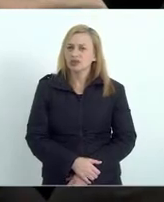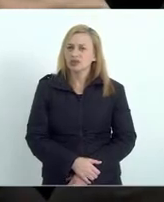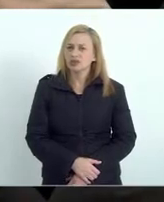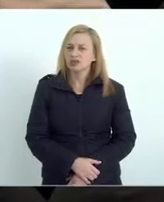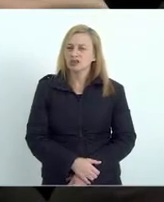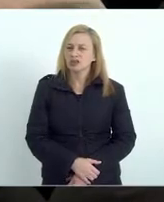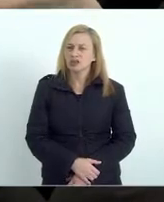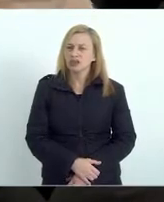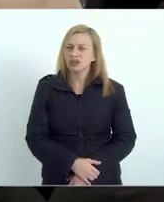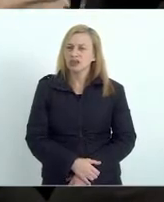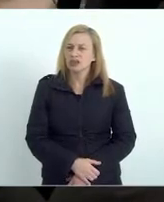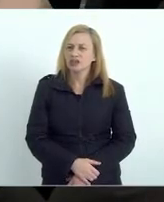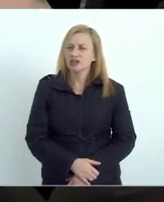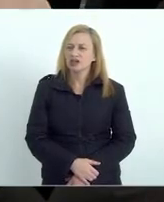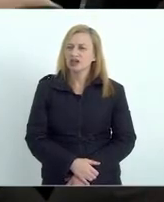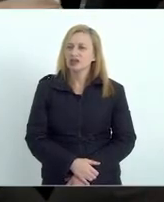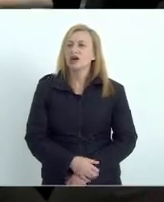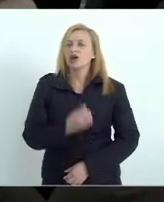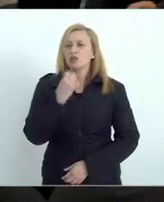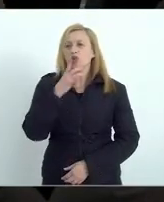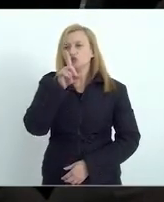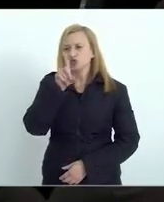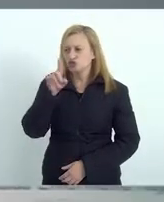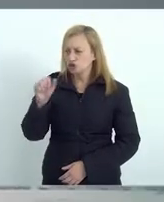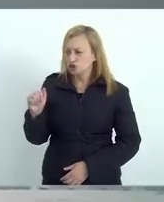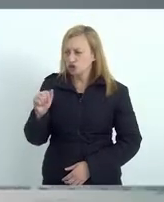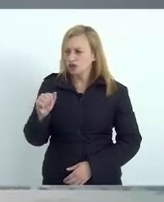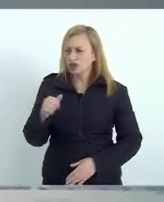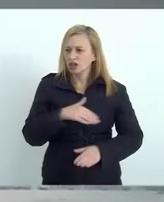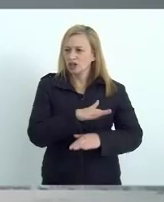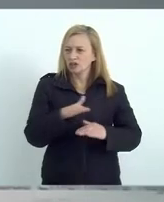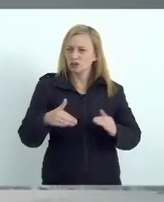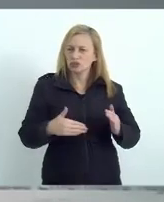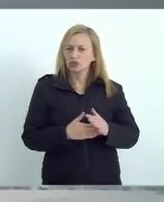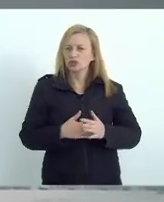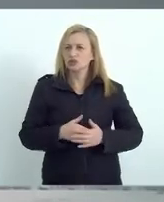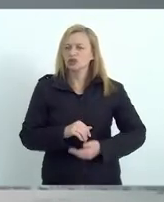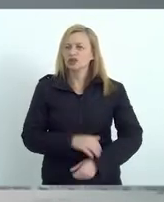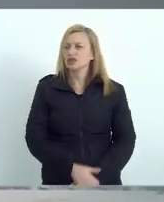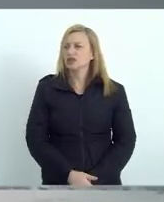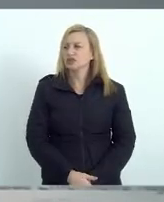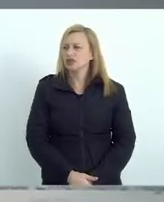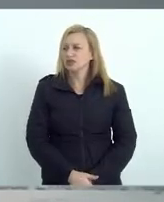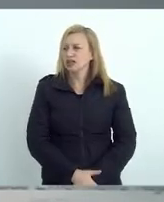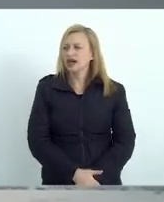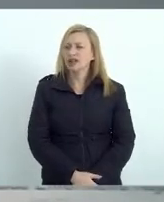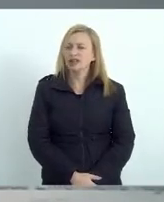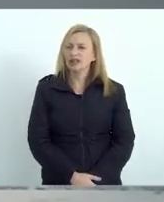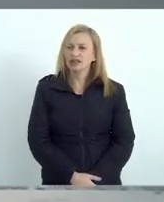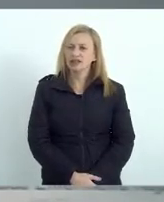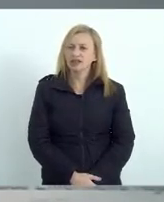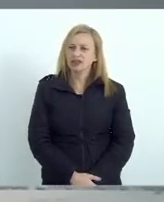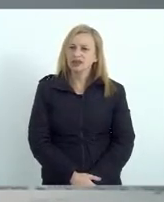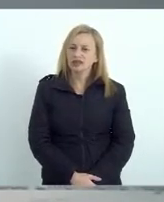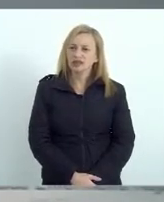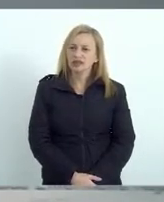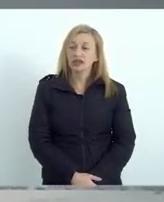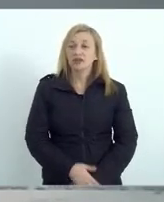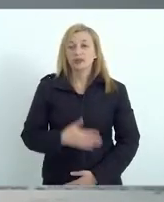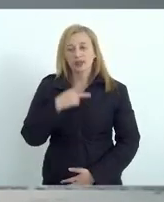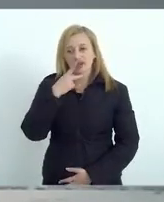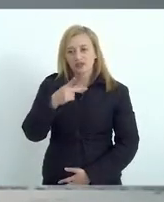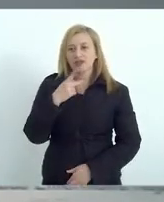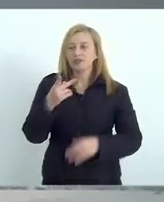bem pessoal primeiro bom dia a todos e todas eu queria também iniciar a minha